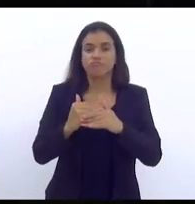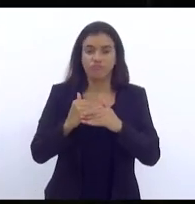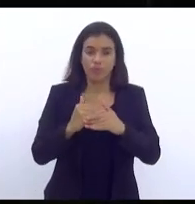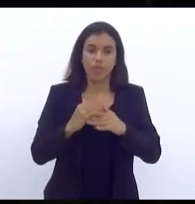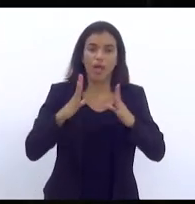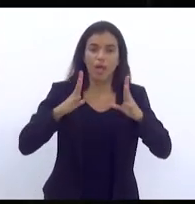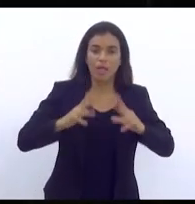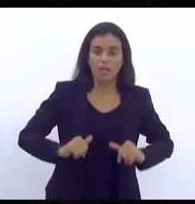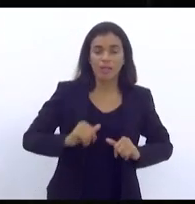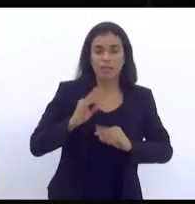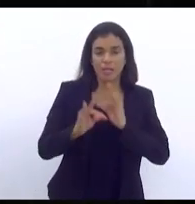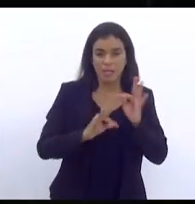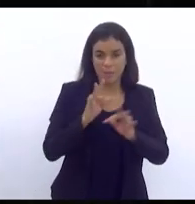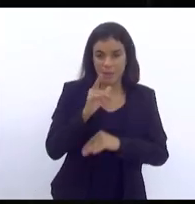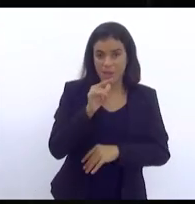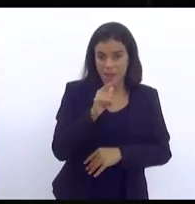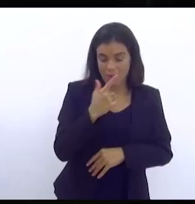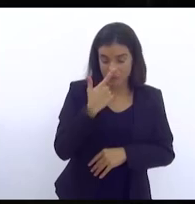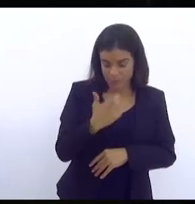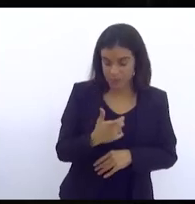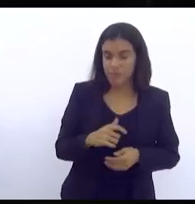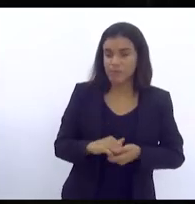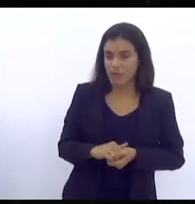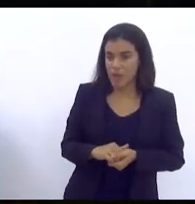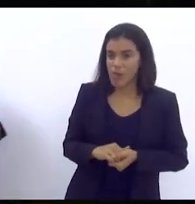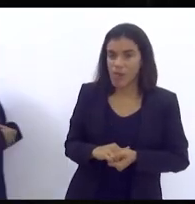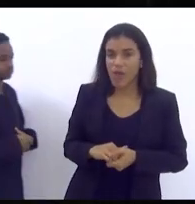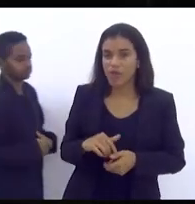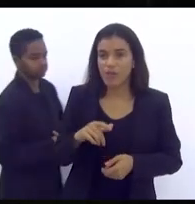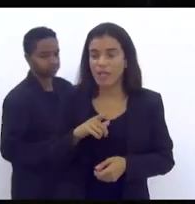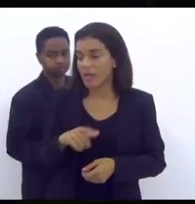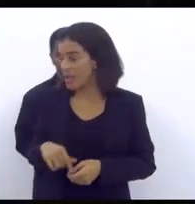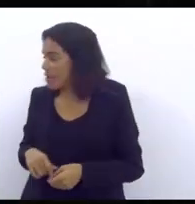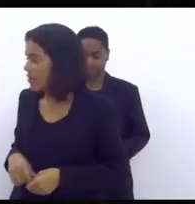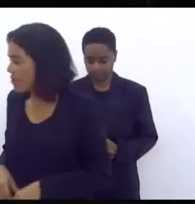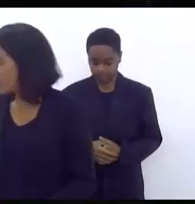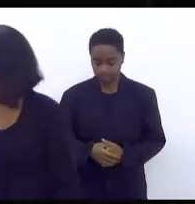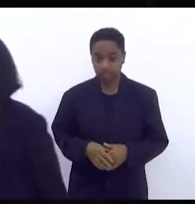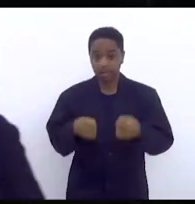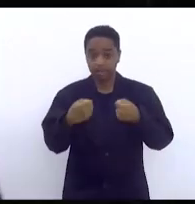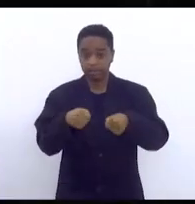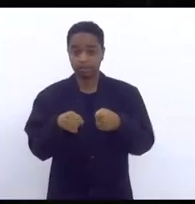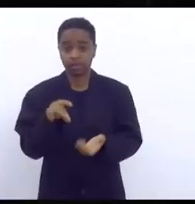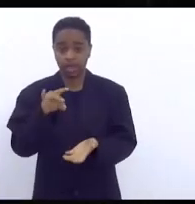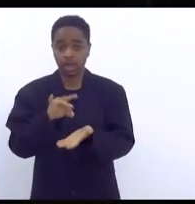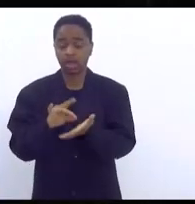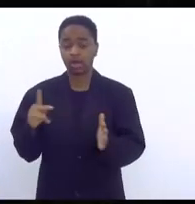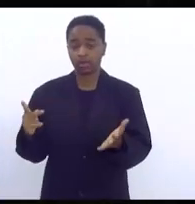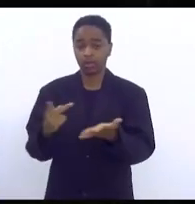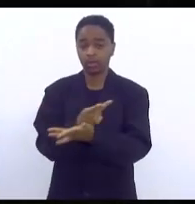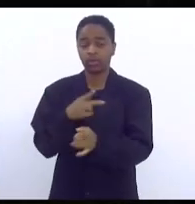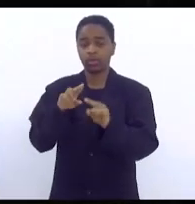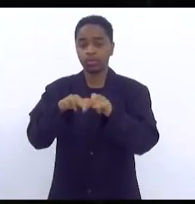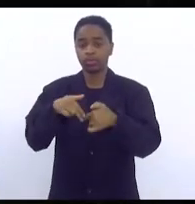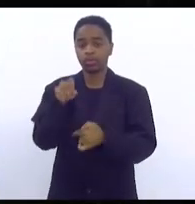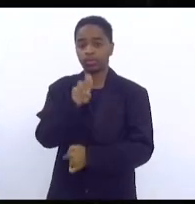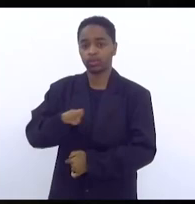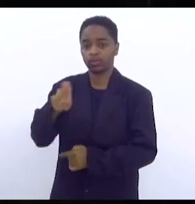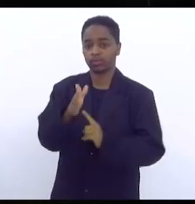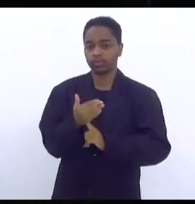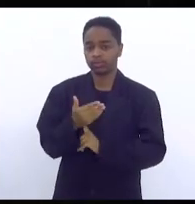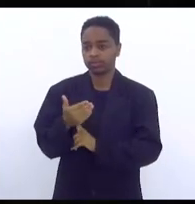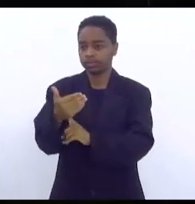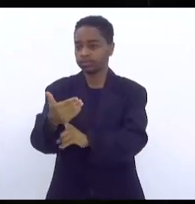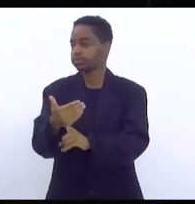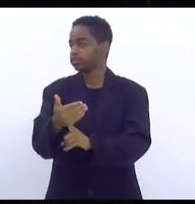sanitário não deva ser uma Utopia e sim uma realidade a ser alcançada através das ecotecnologias encerro a minha